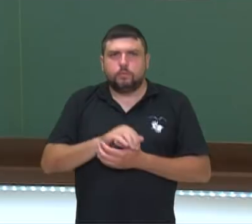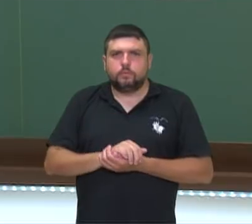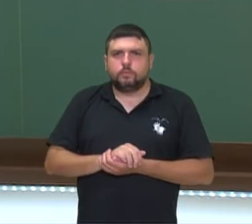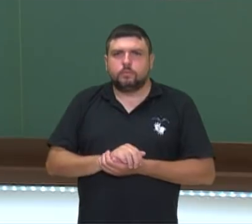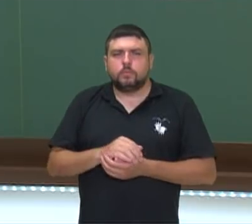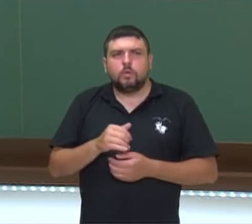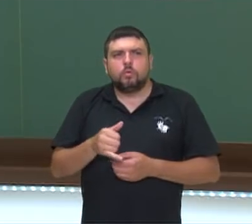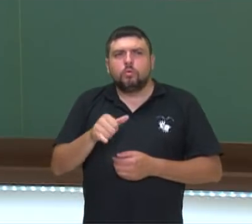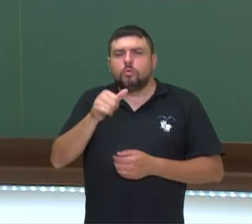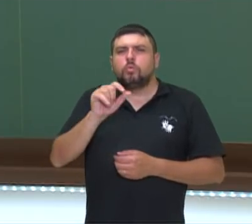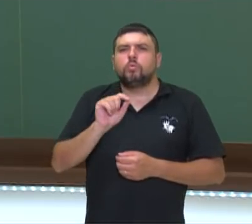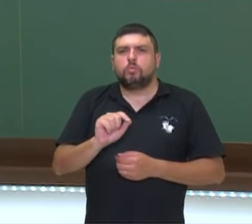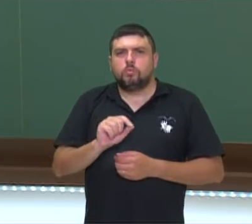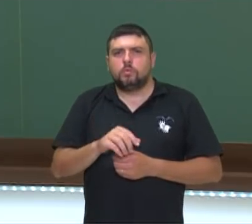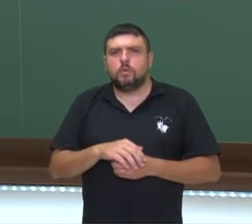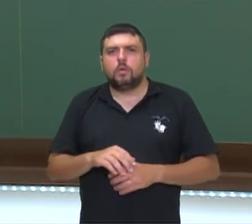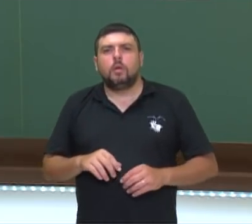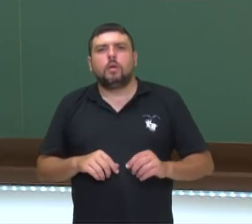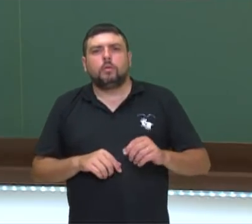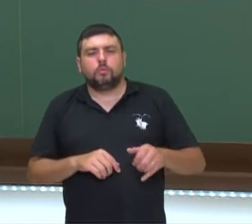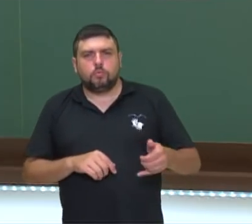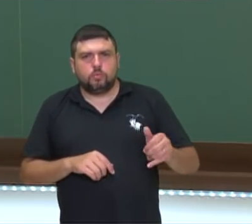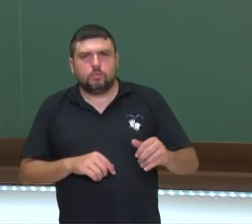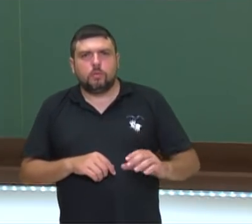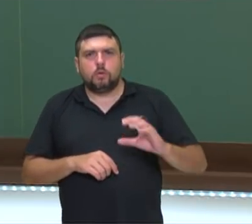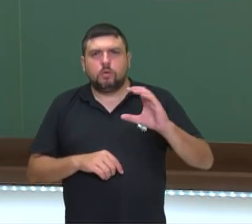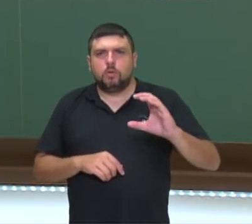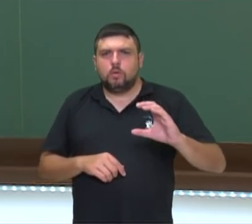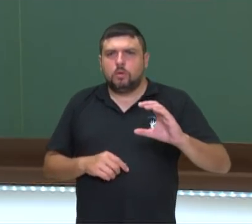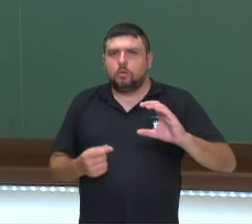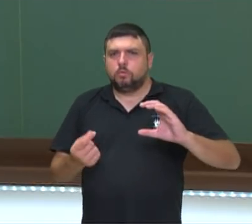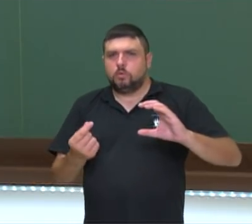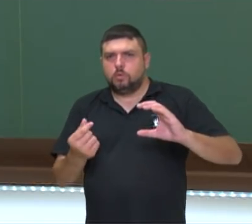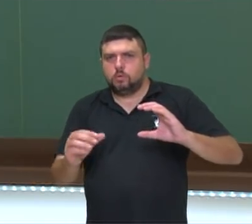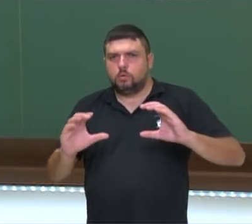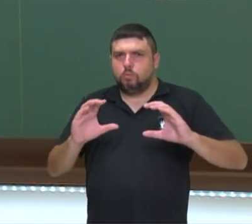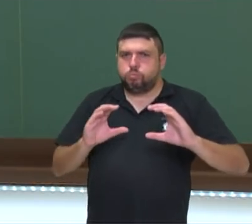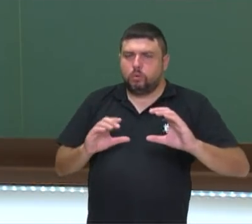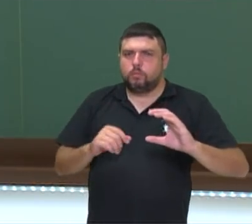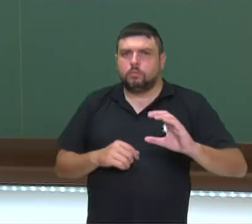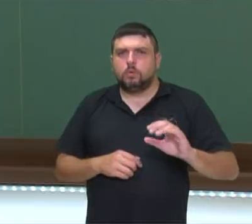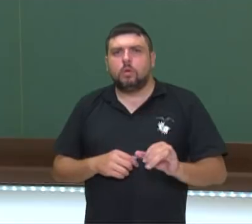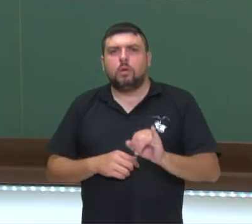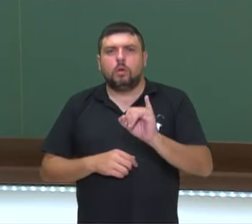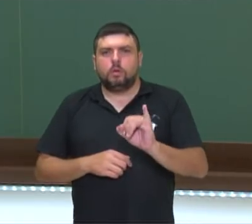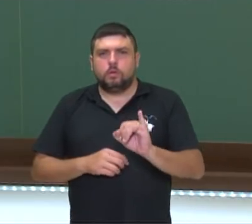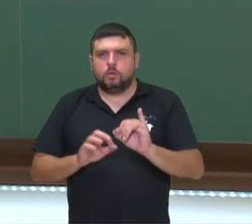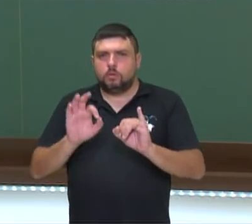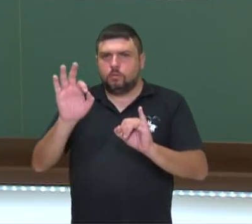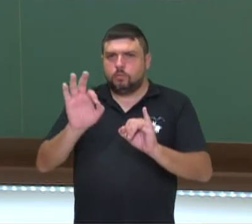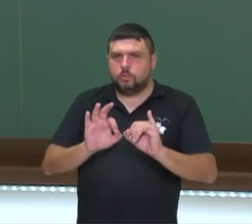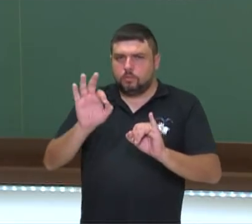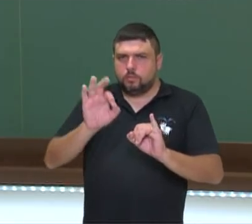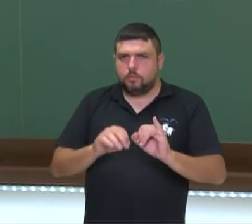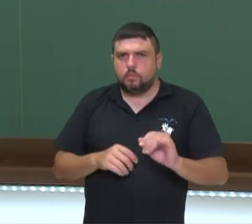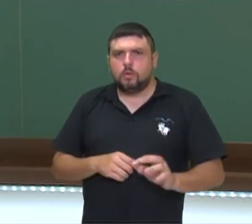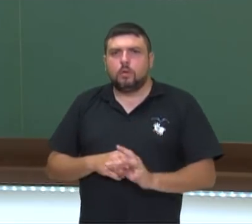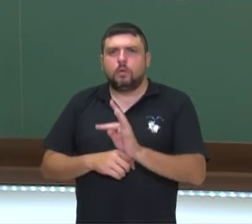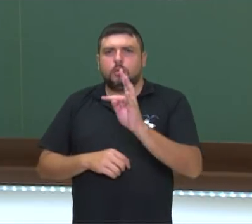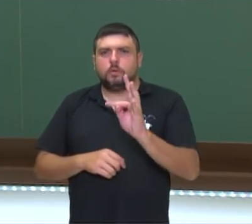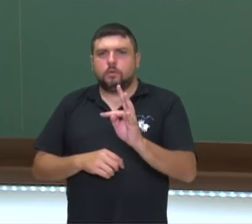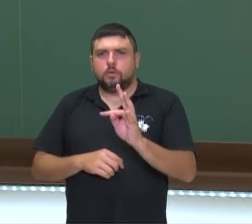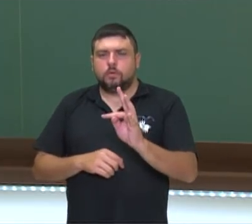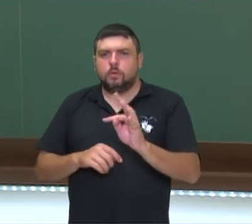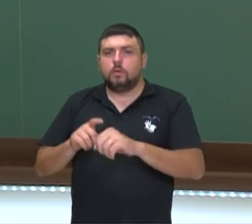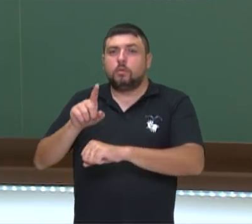é o capital, né? O C maiúsculo é o capital, o I, a taxa e o tempo.